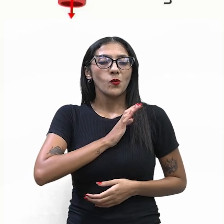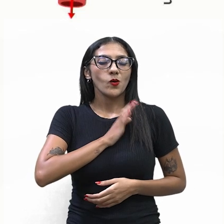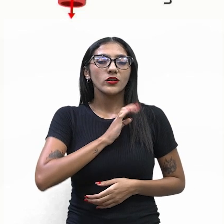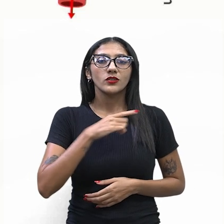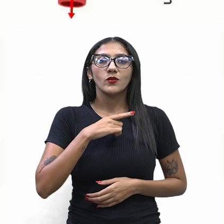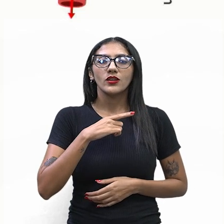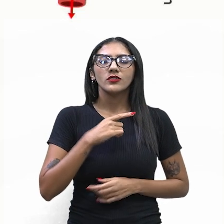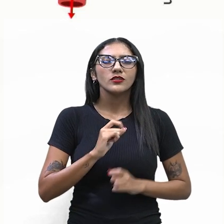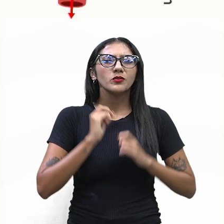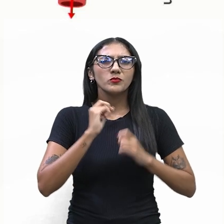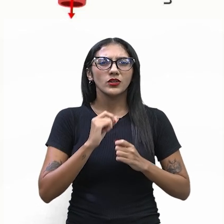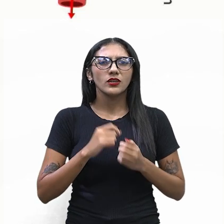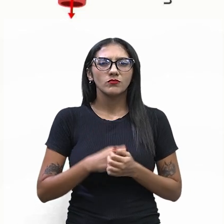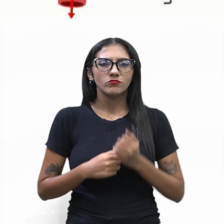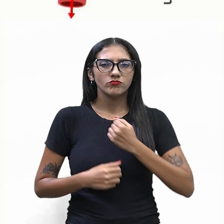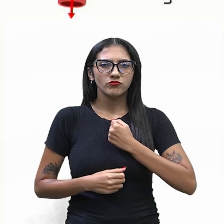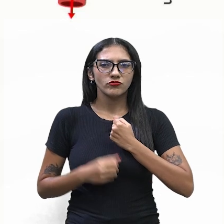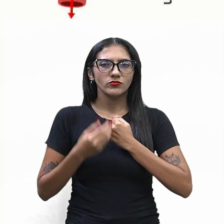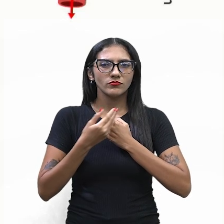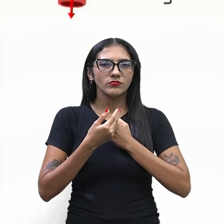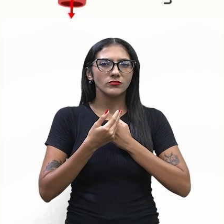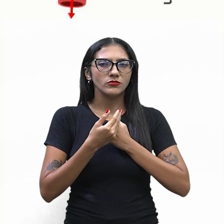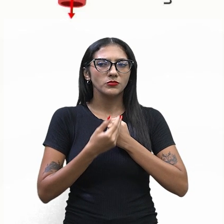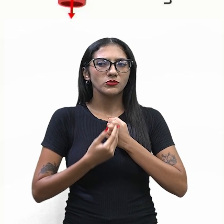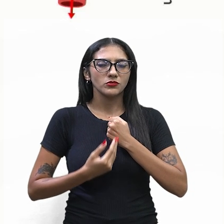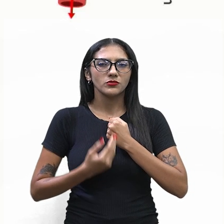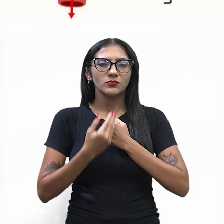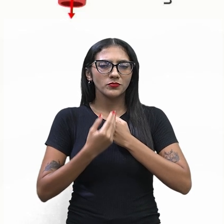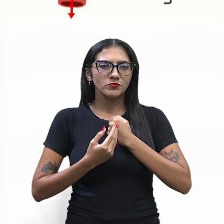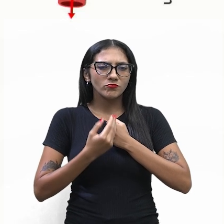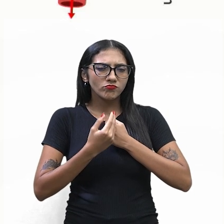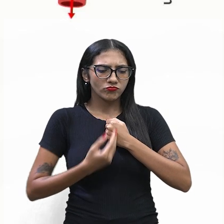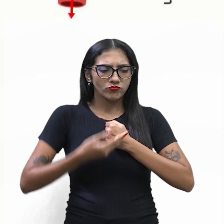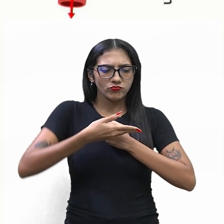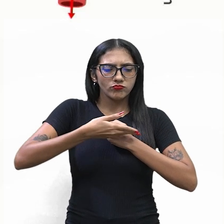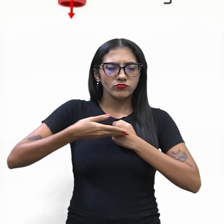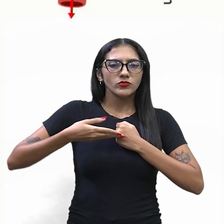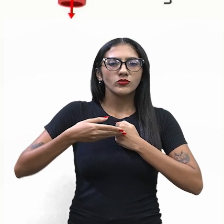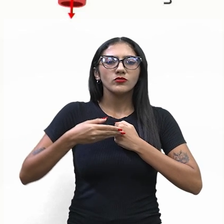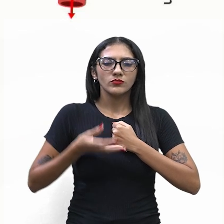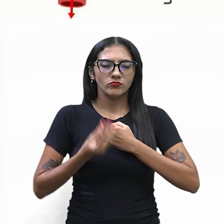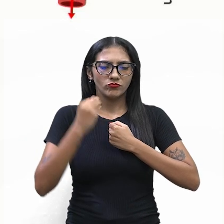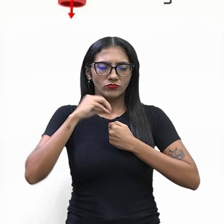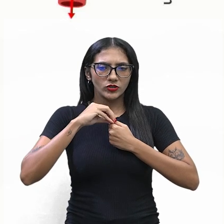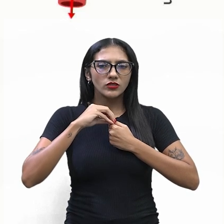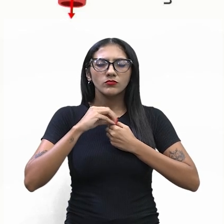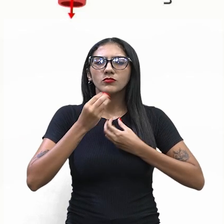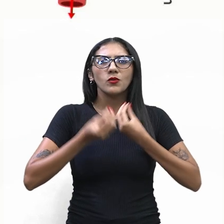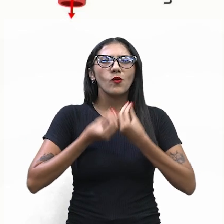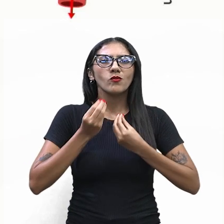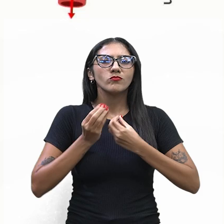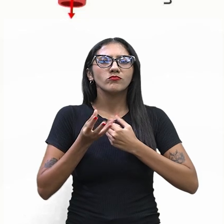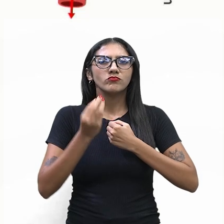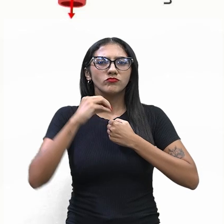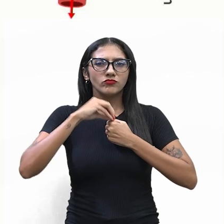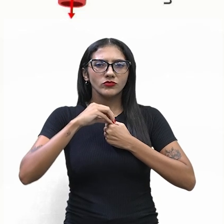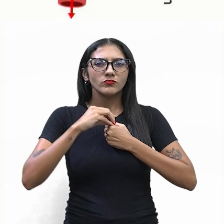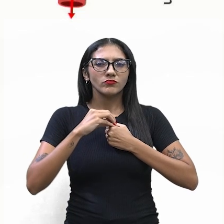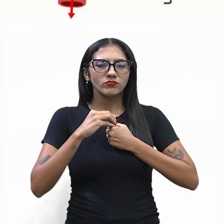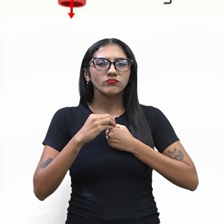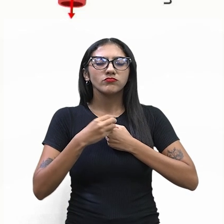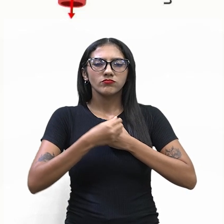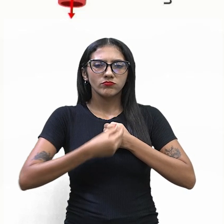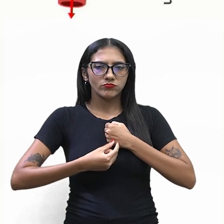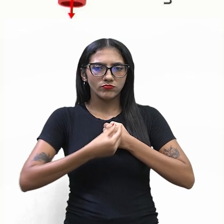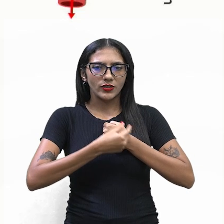ele possui aí 4 câmaras, tá? Ou também chamadas de cavidades. Aonde estão essas cavidades? Aqui dentro,